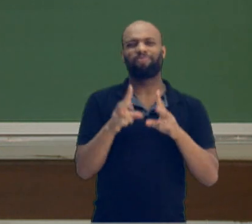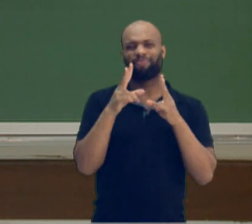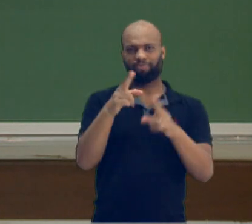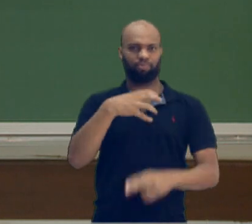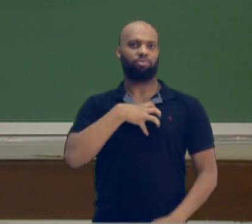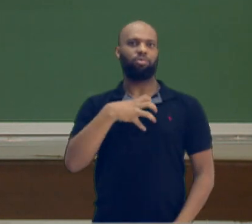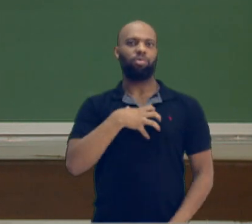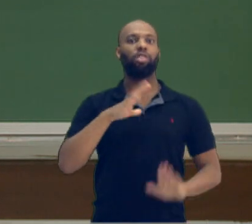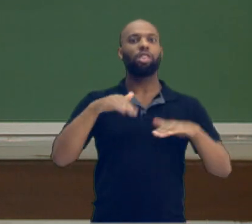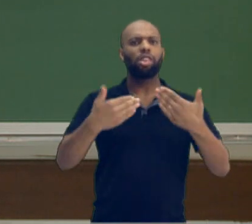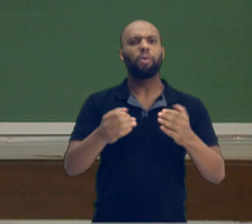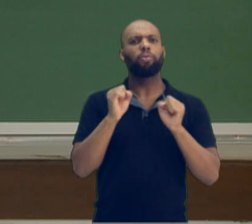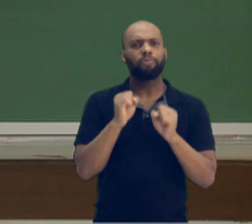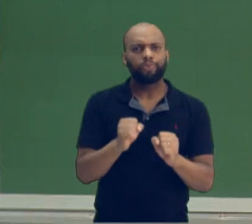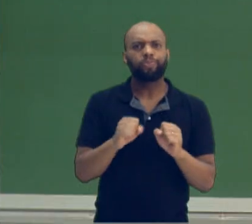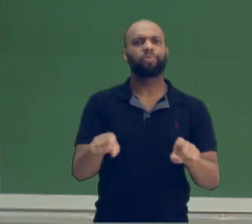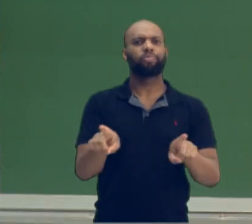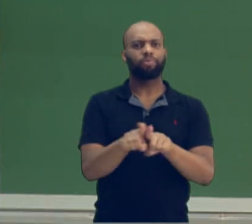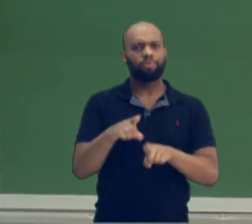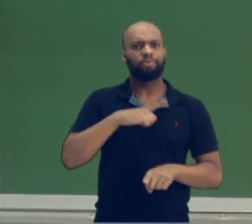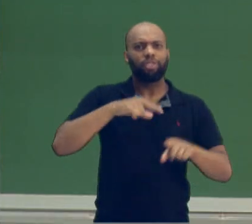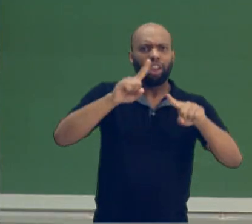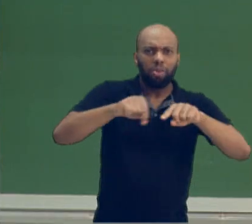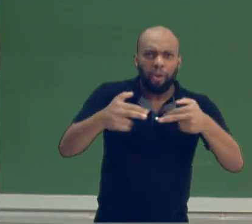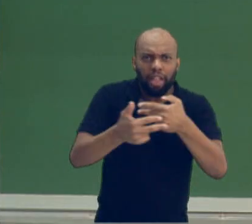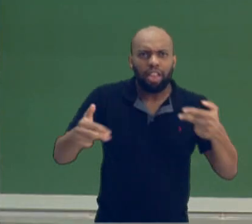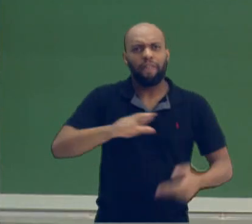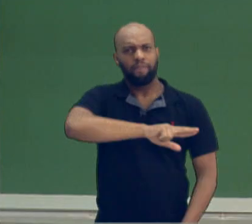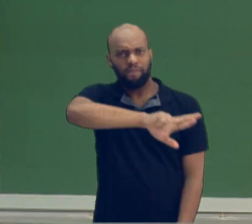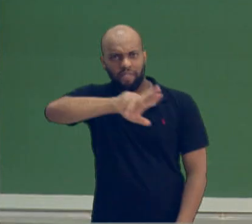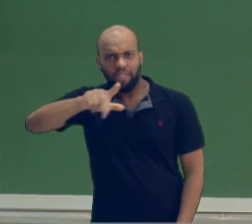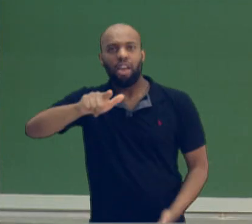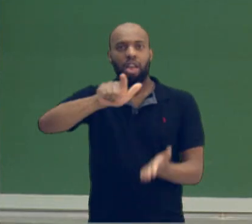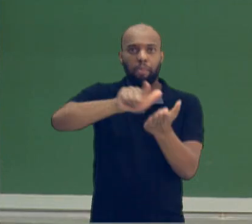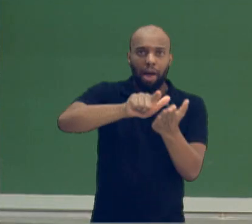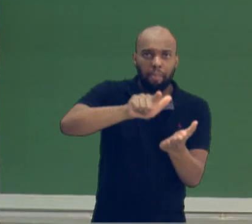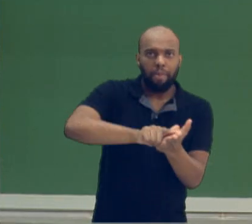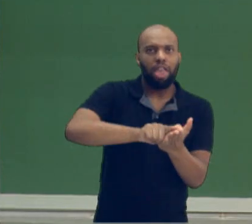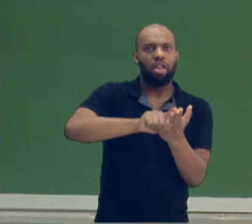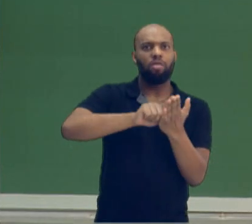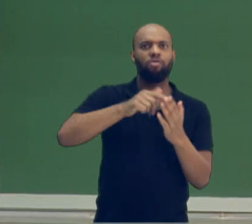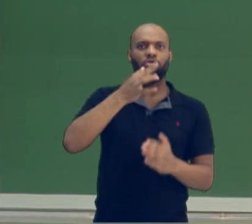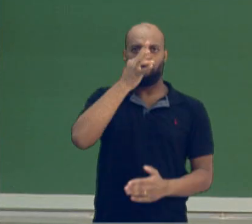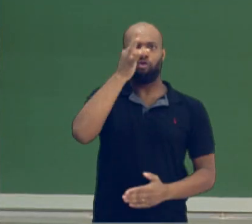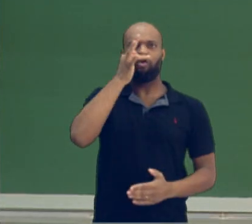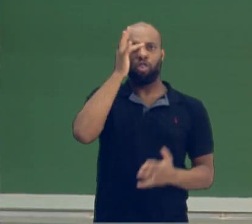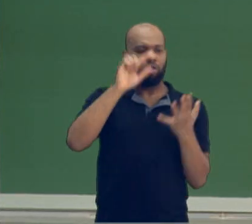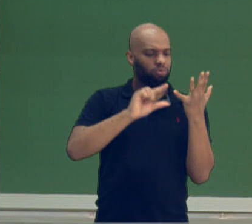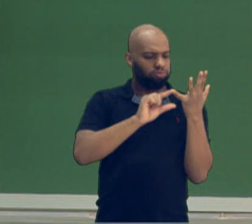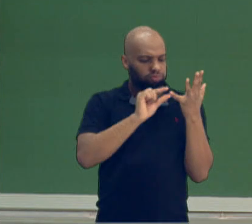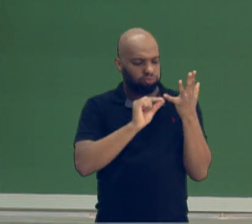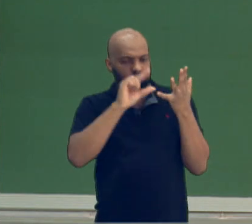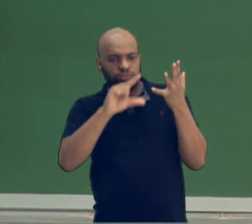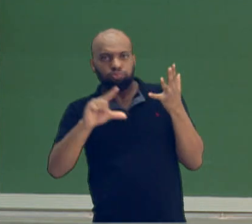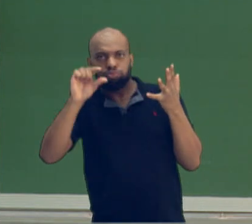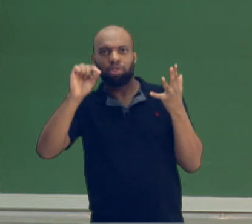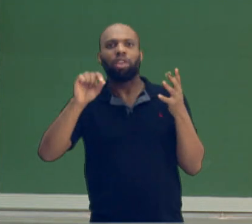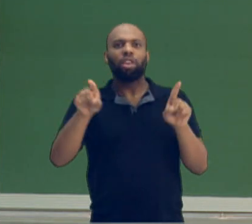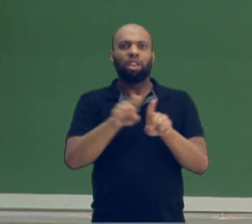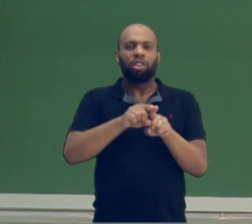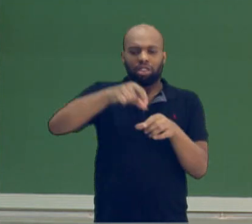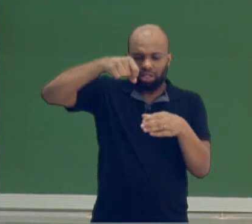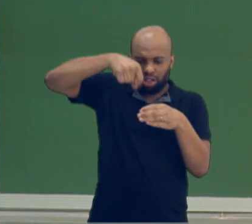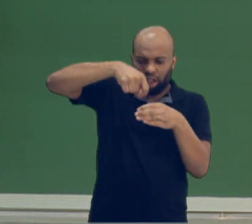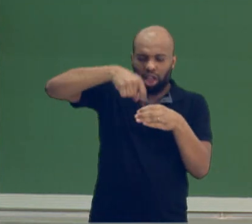Tá? Então, aqui pode ter materiais diversos, né? Papéis, pétalas, sementes, pedrinhas coloridas e o rejunte. Desde que